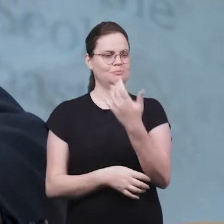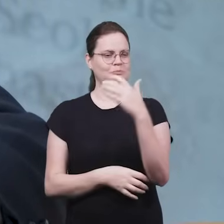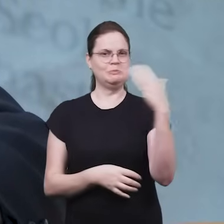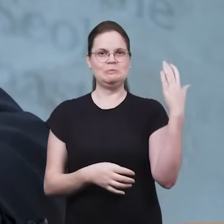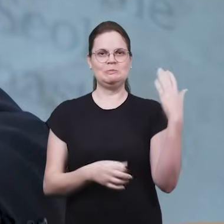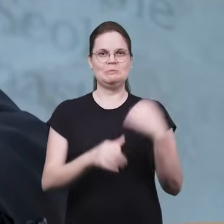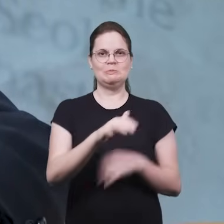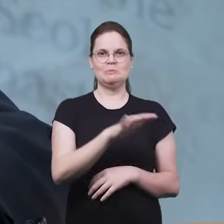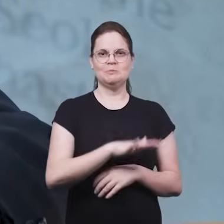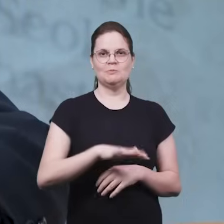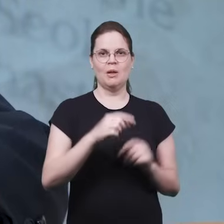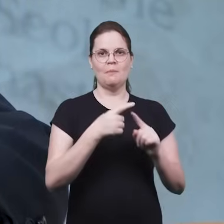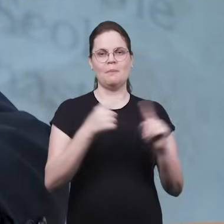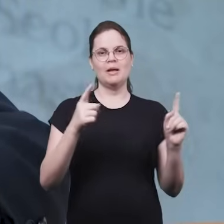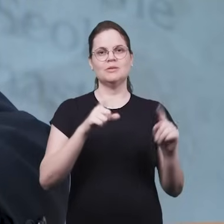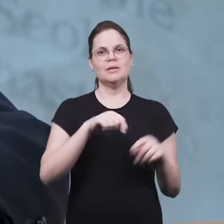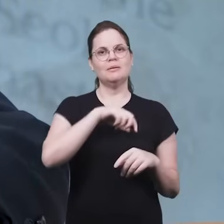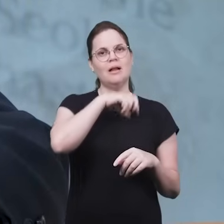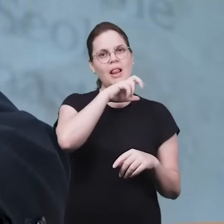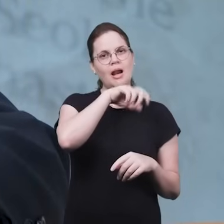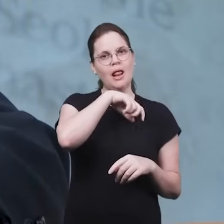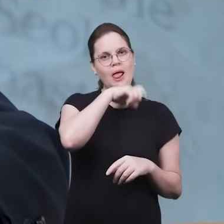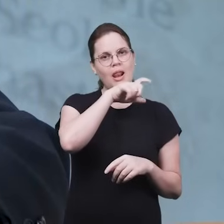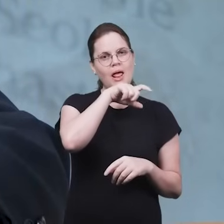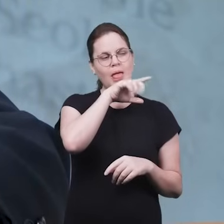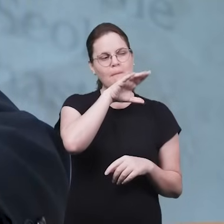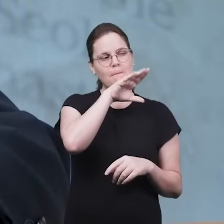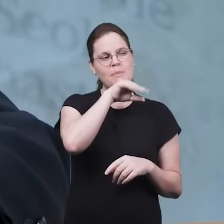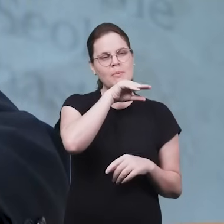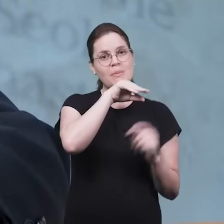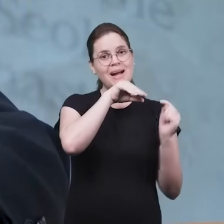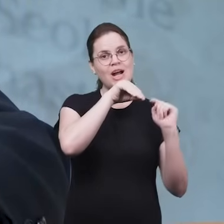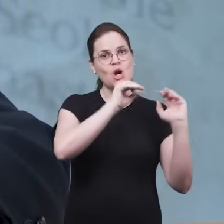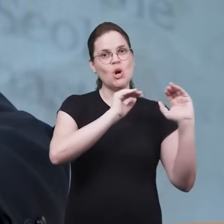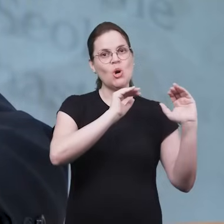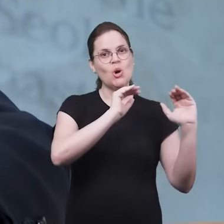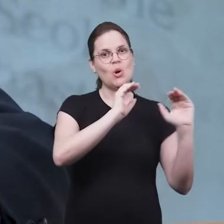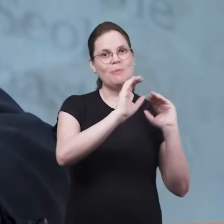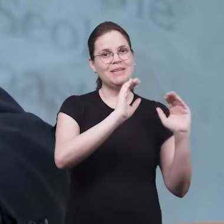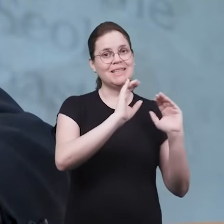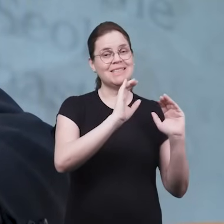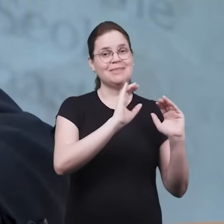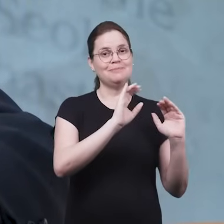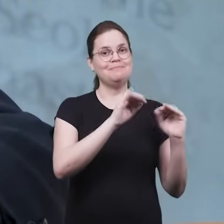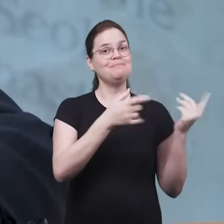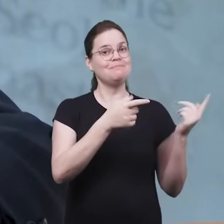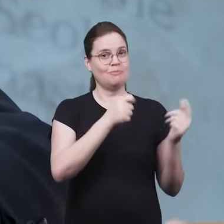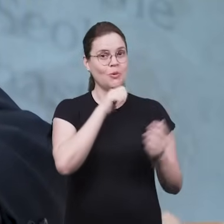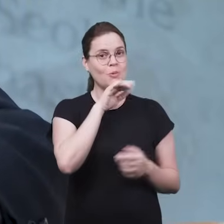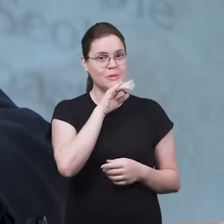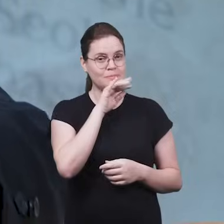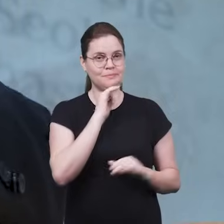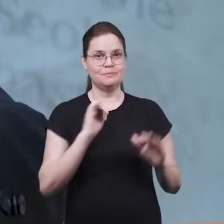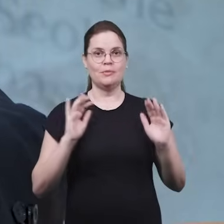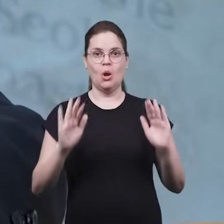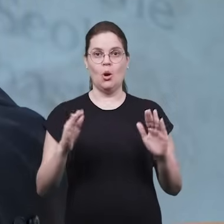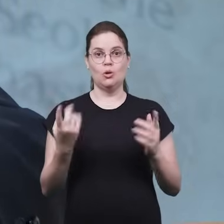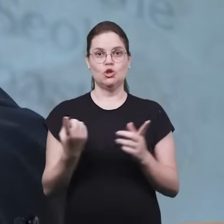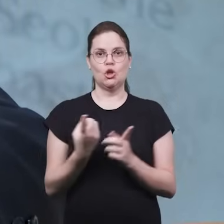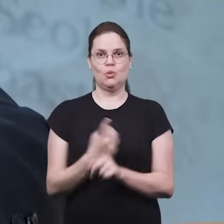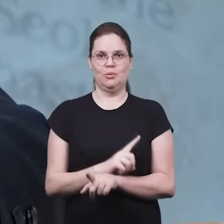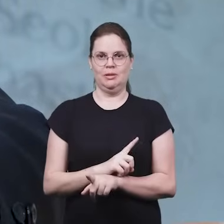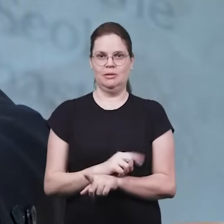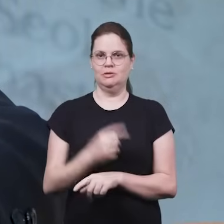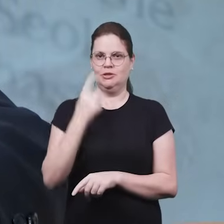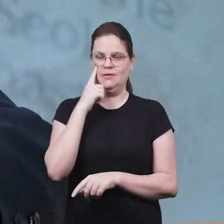ele é implantado através de uma comunicação que não deveria estar acontecendo. Hoje nós vamos ver o